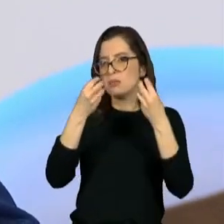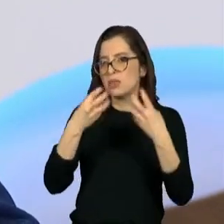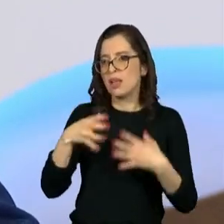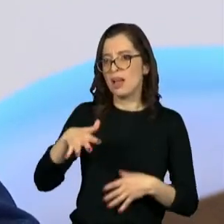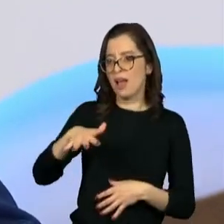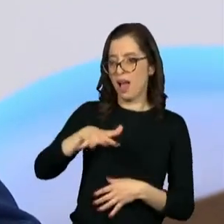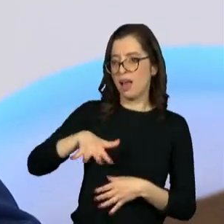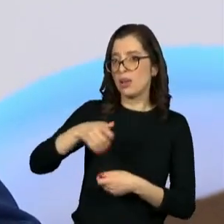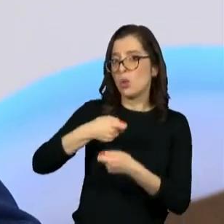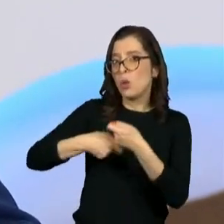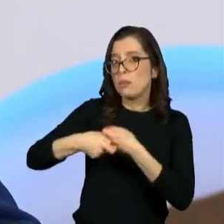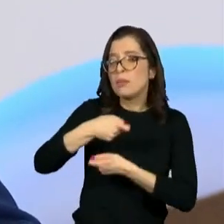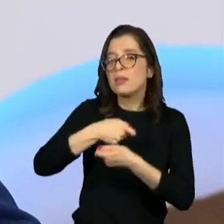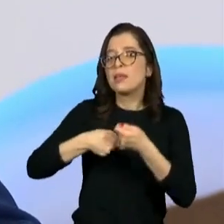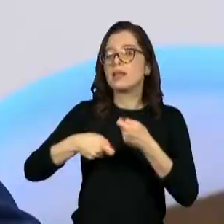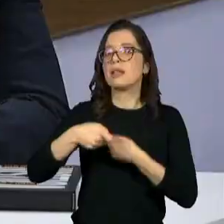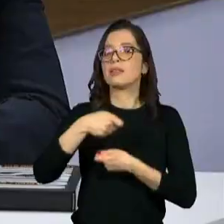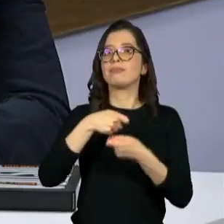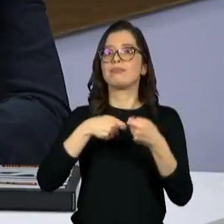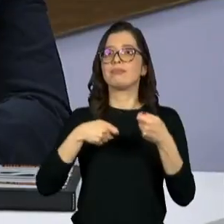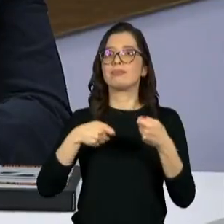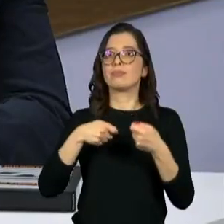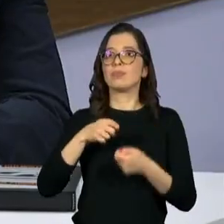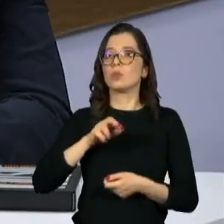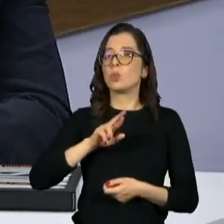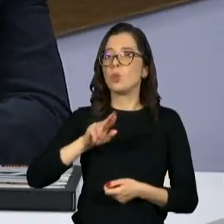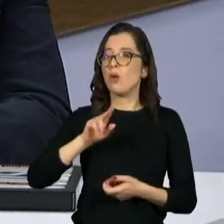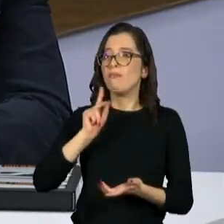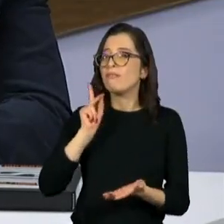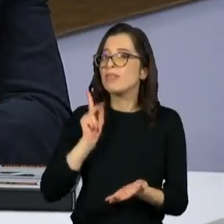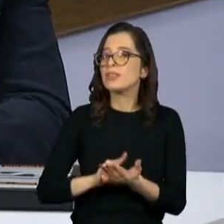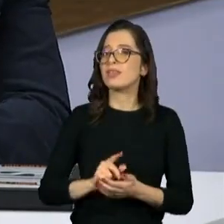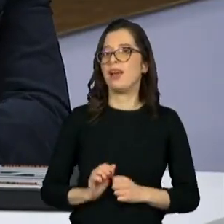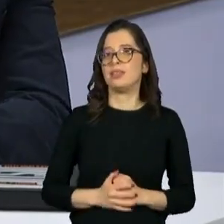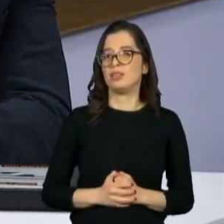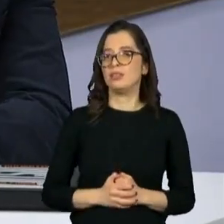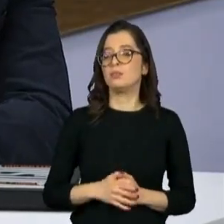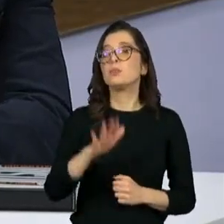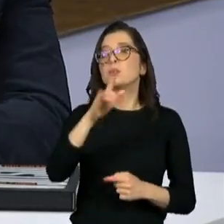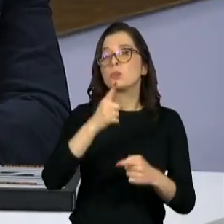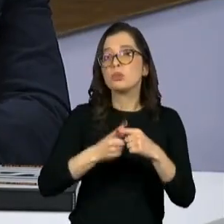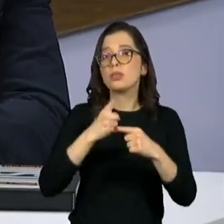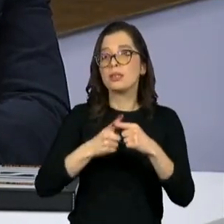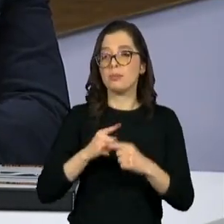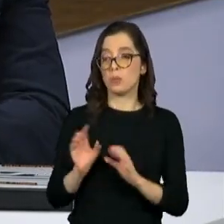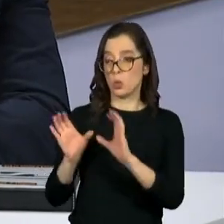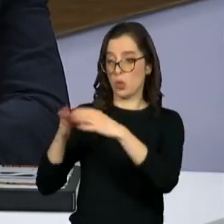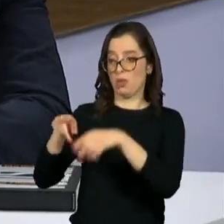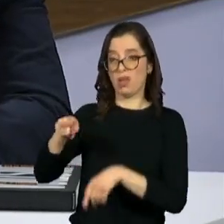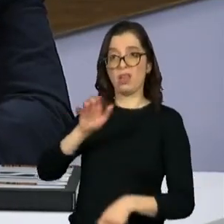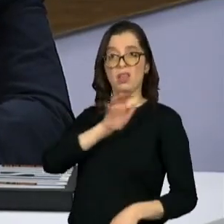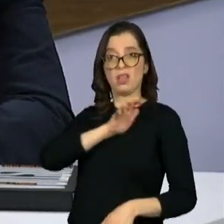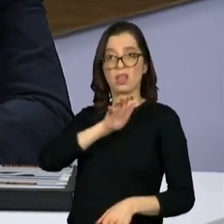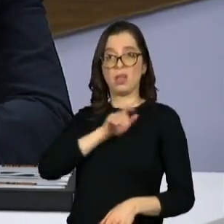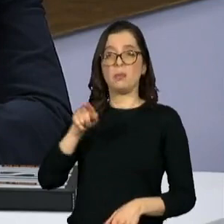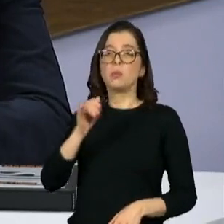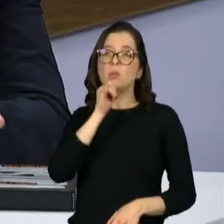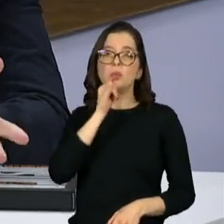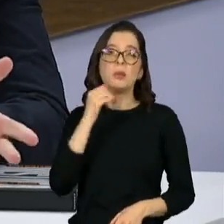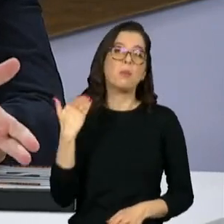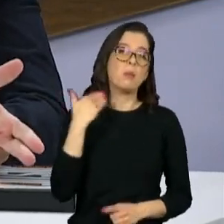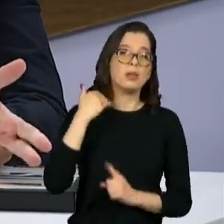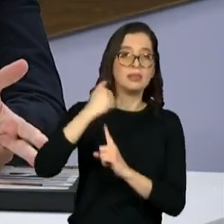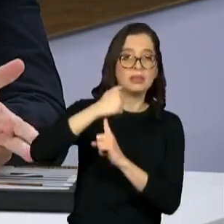essa justificativa não parecia muito verdadeira. As maiores elites financeiras nos bancos de investimento, nos bancos centrais, produziram